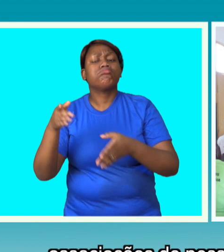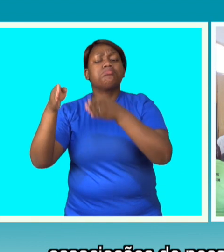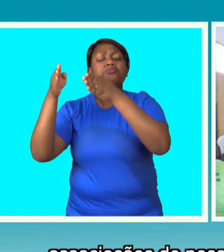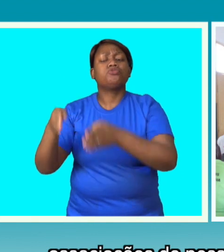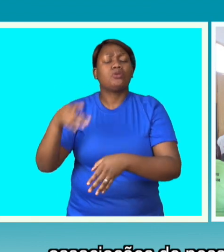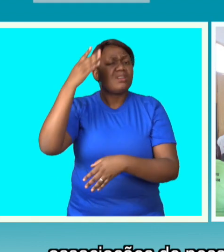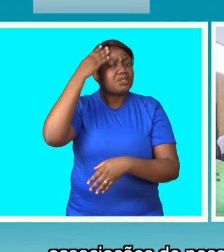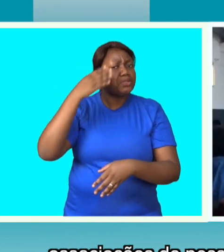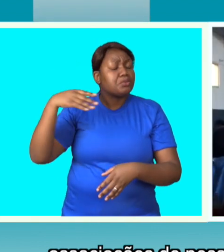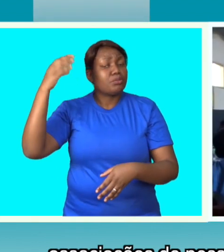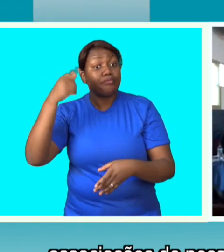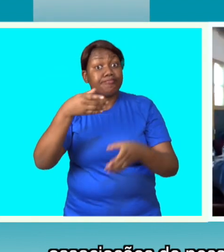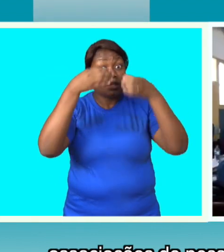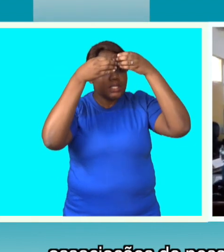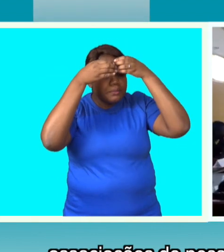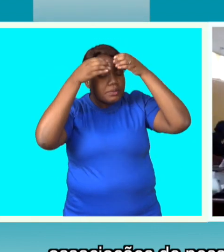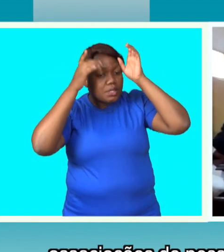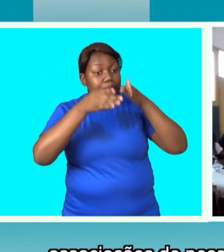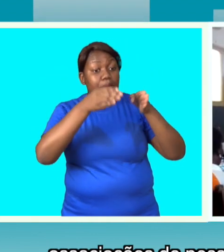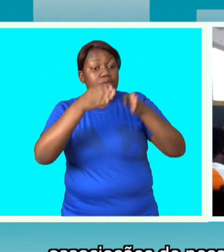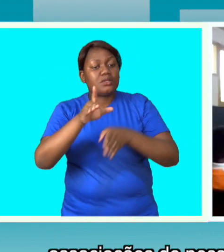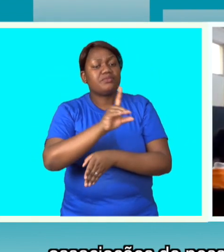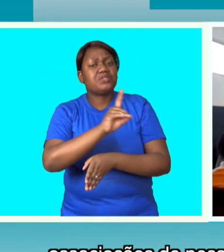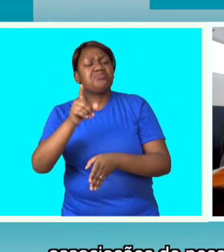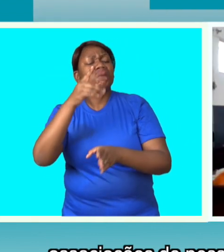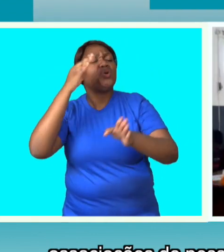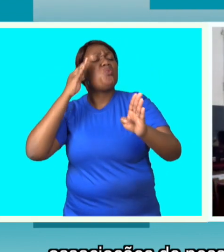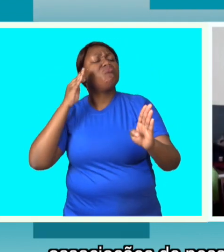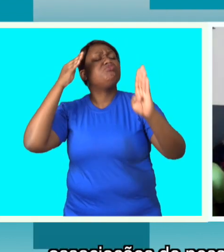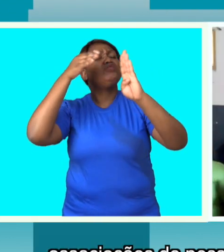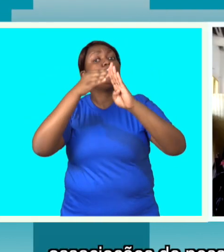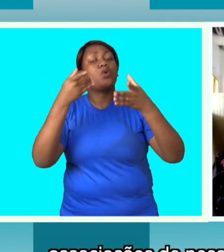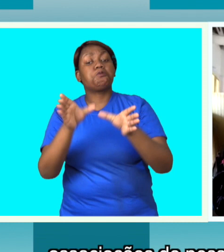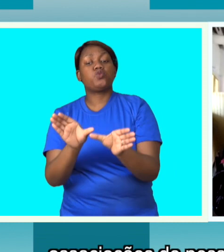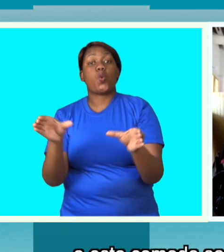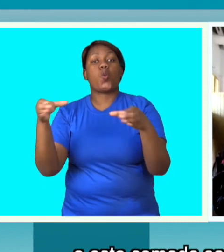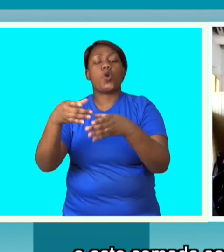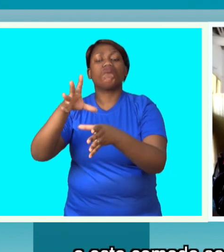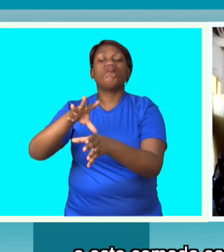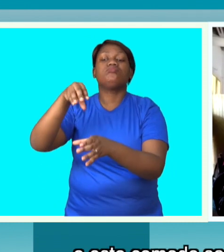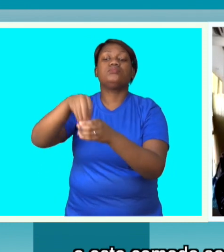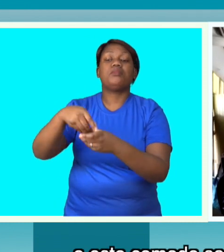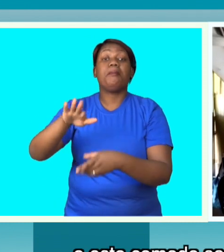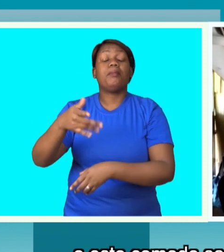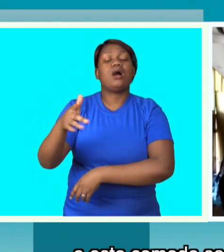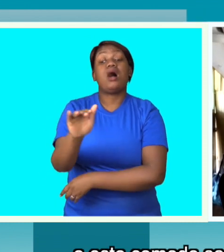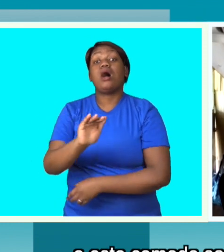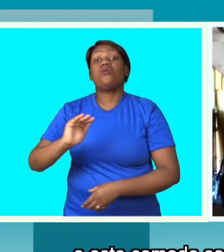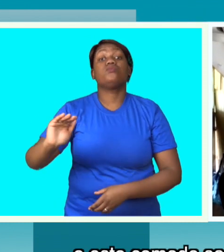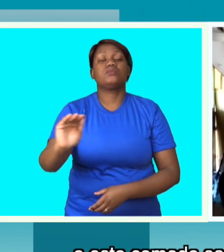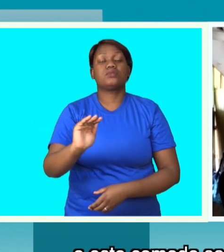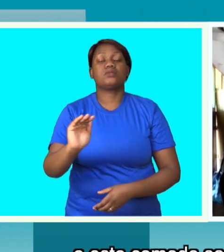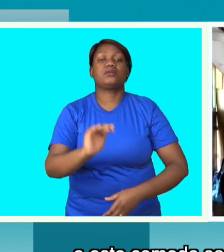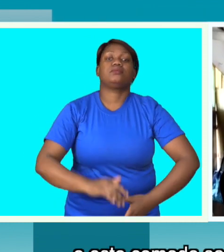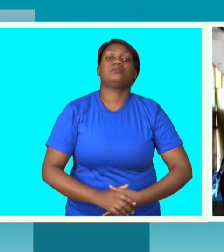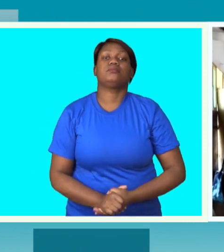de pessoas com deficiência foram capacitadas para prestar assistência psicossocial a esta camada social na cidade da